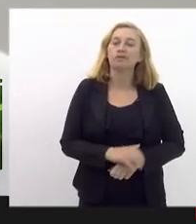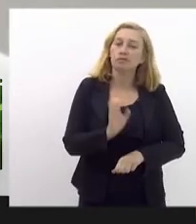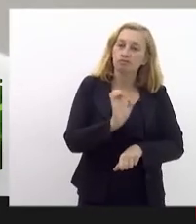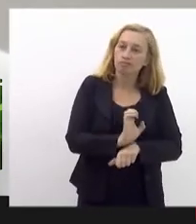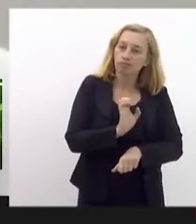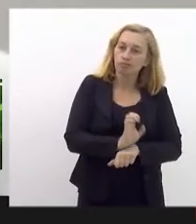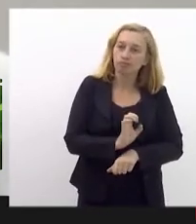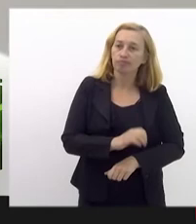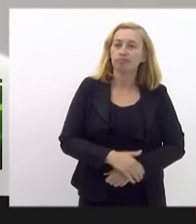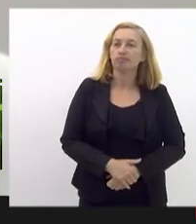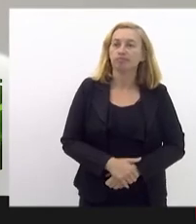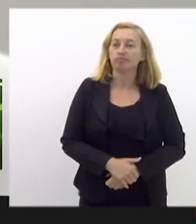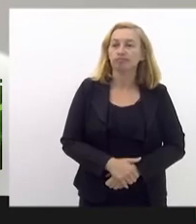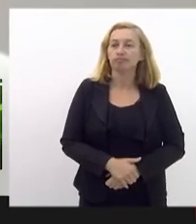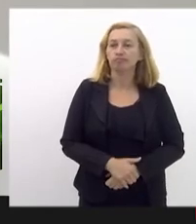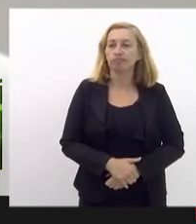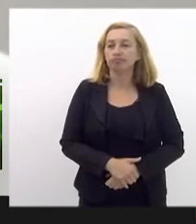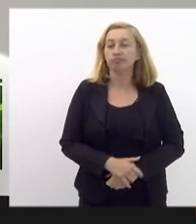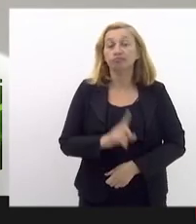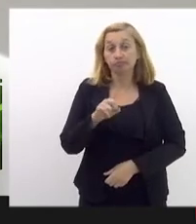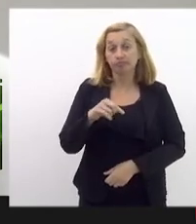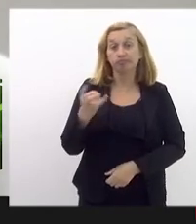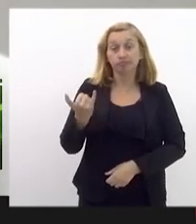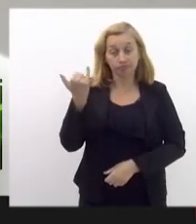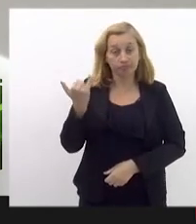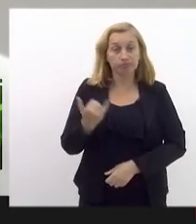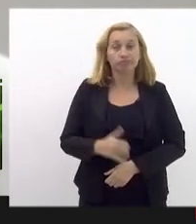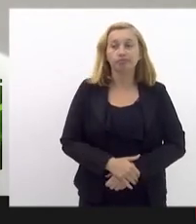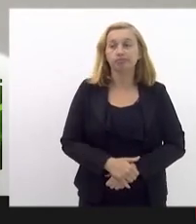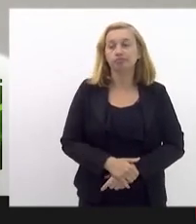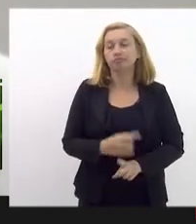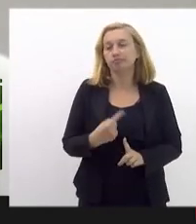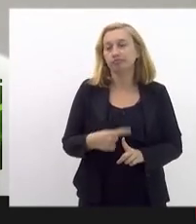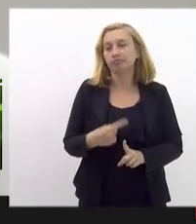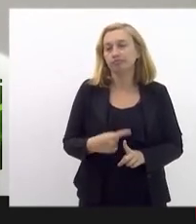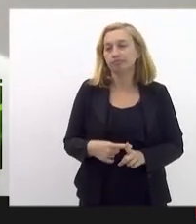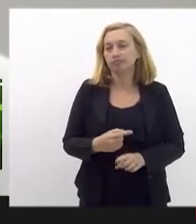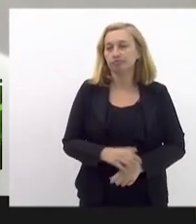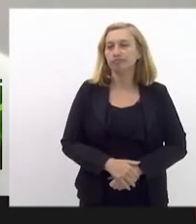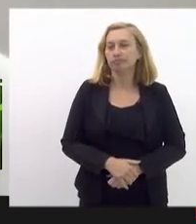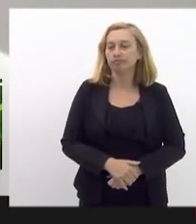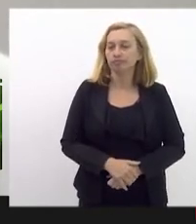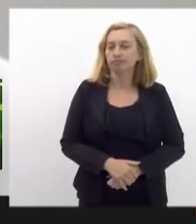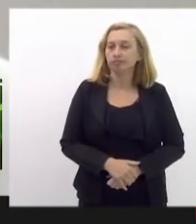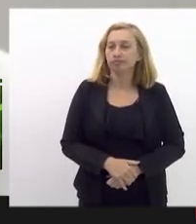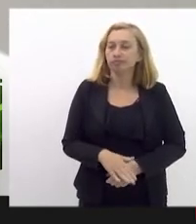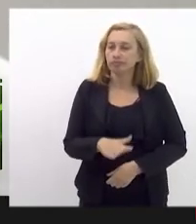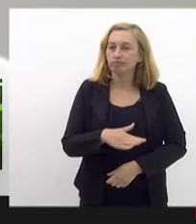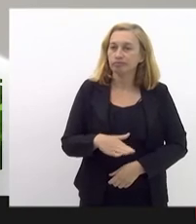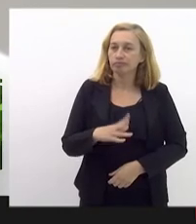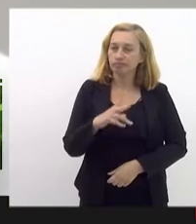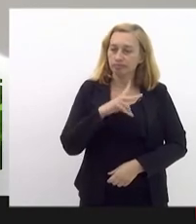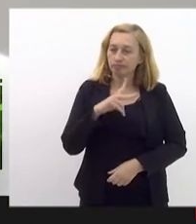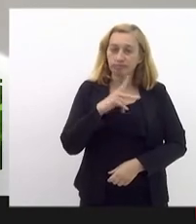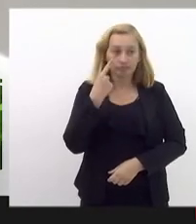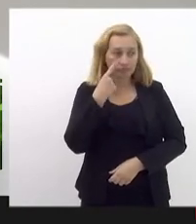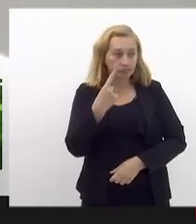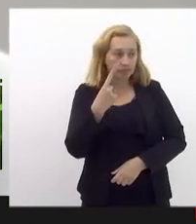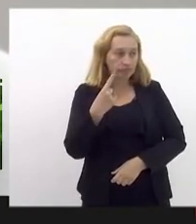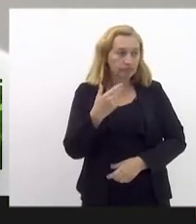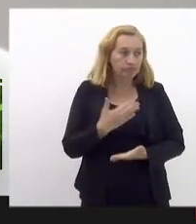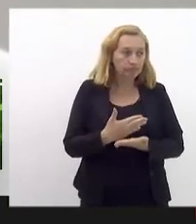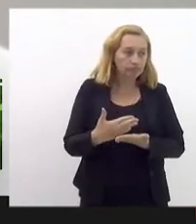estaduais através do Conselho Estadual, isso é muito importante, porque enquanto ICT aqui privada, a gente vê muito que os principais